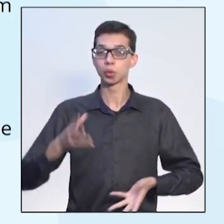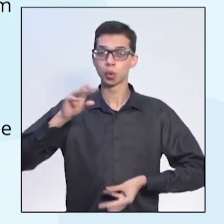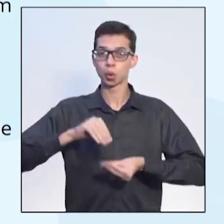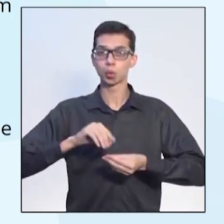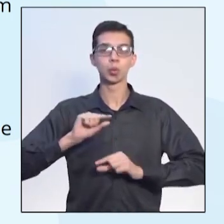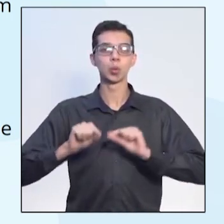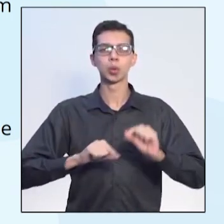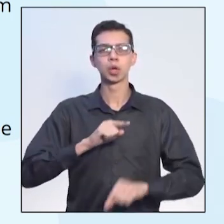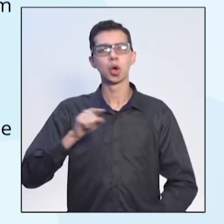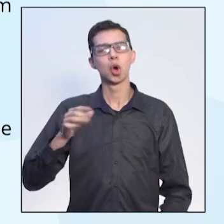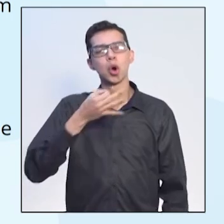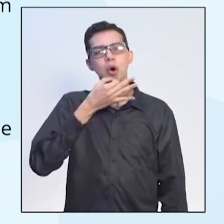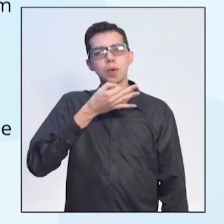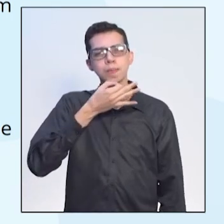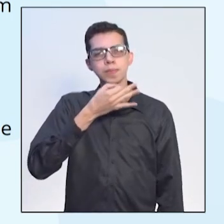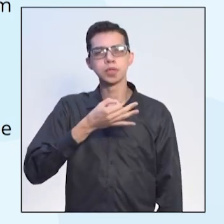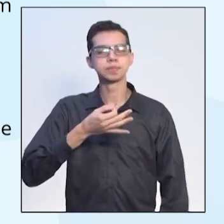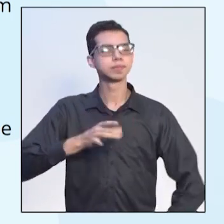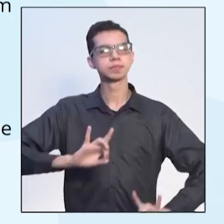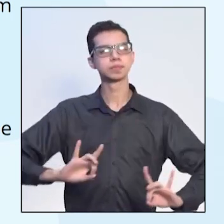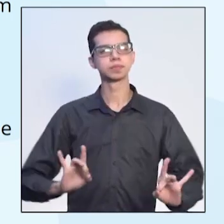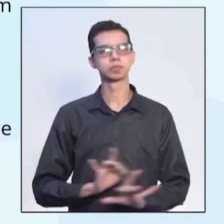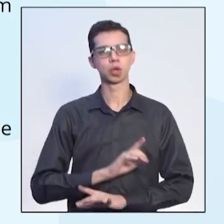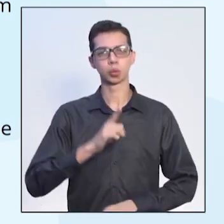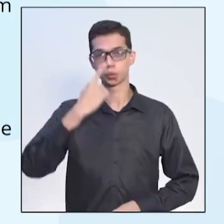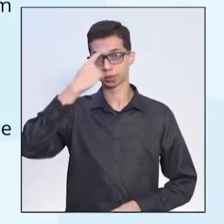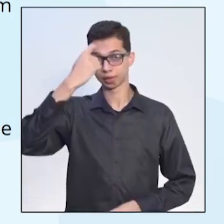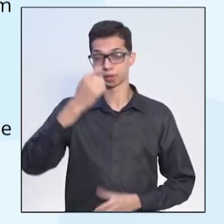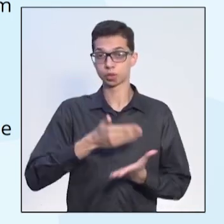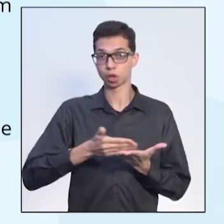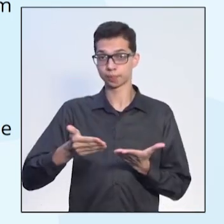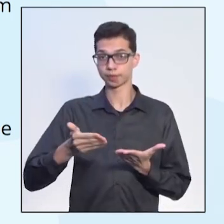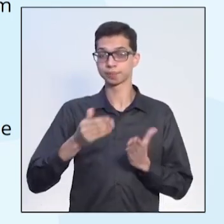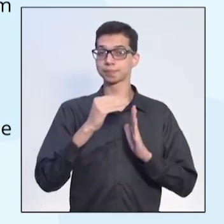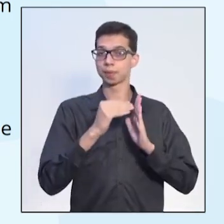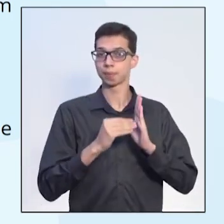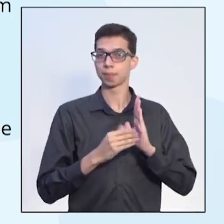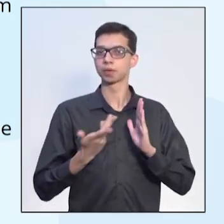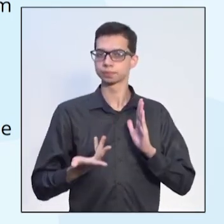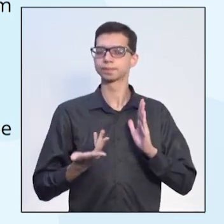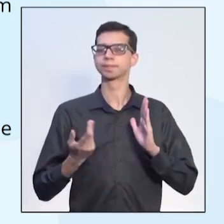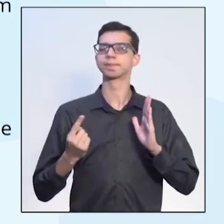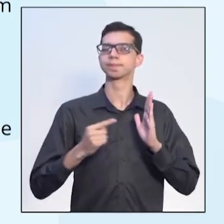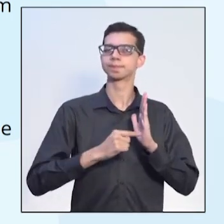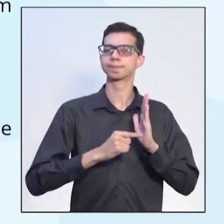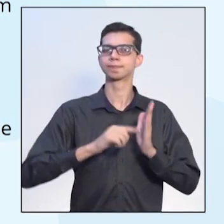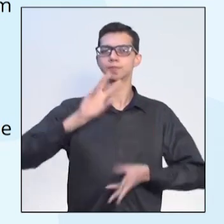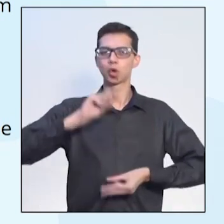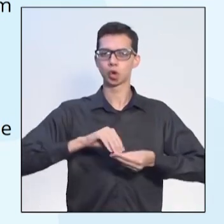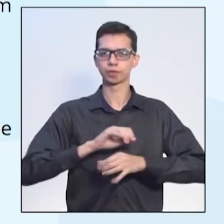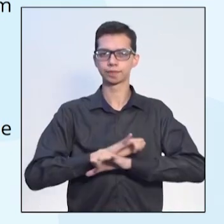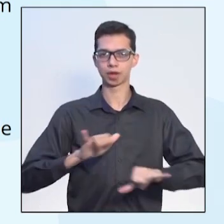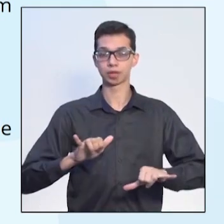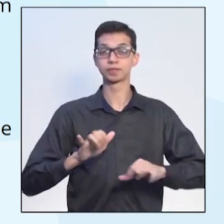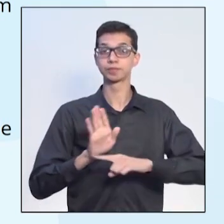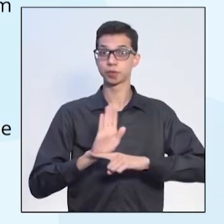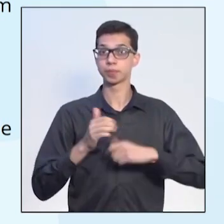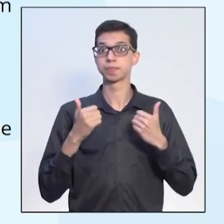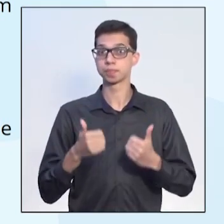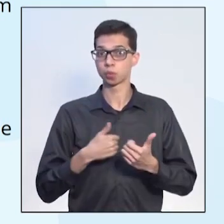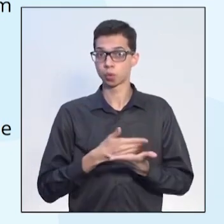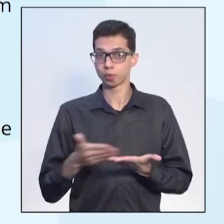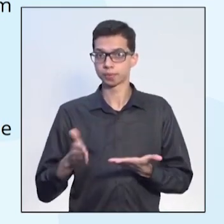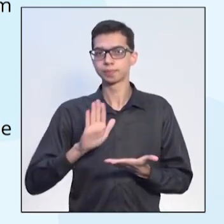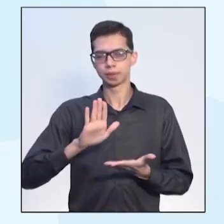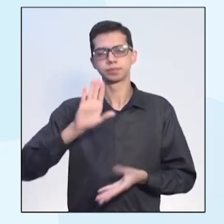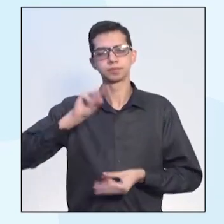né, amarrando com a sua ideia inicial. O filme é bom, ele é genial, termino falando que ele é imperdível,